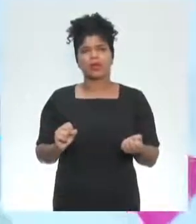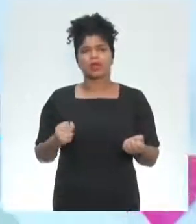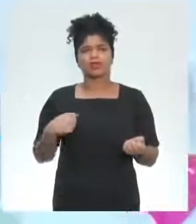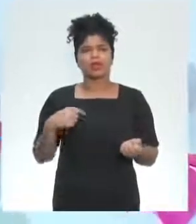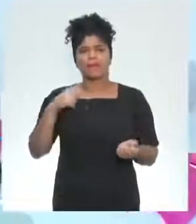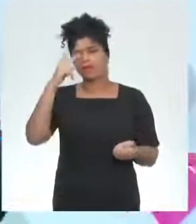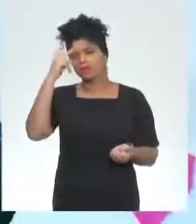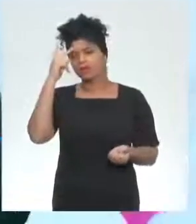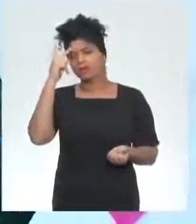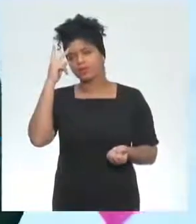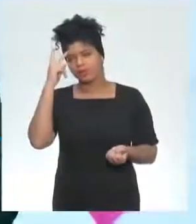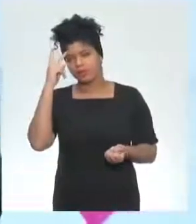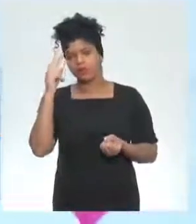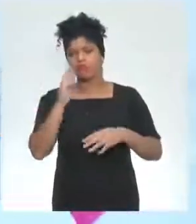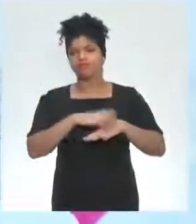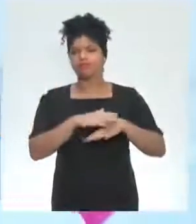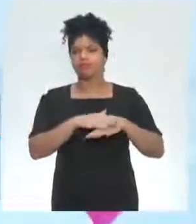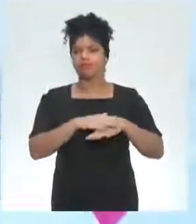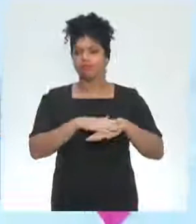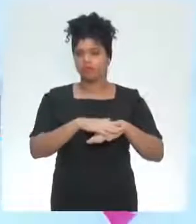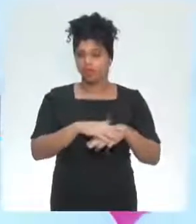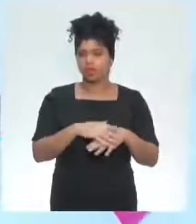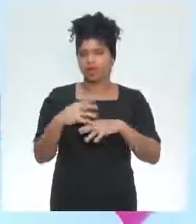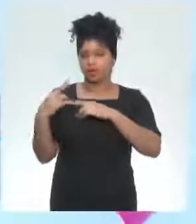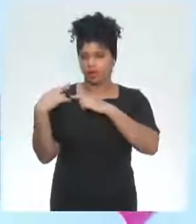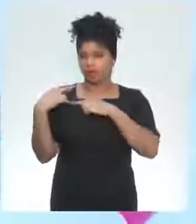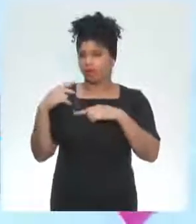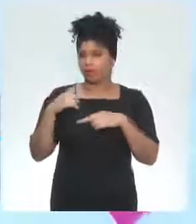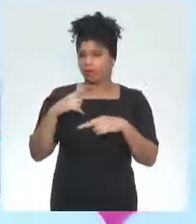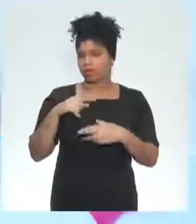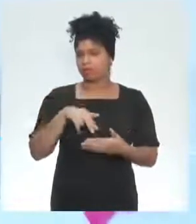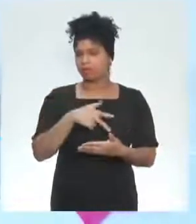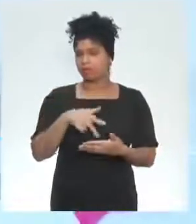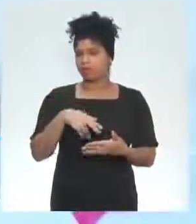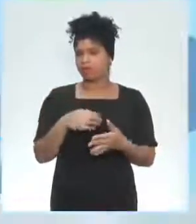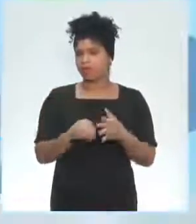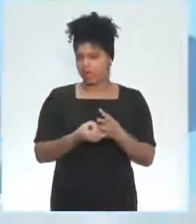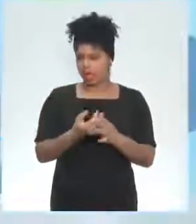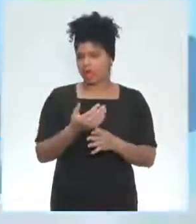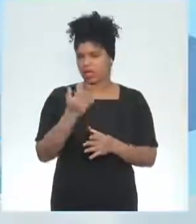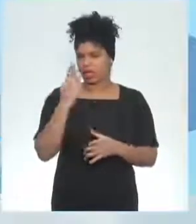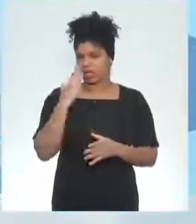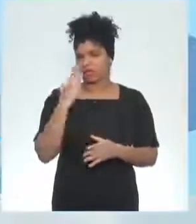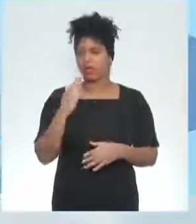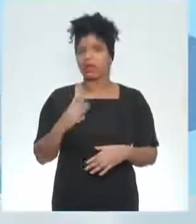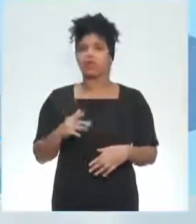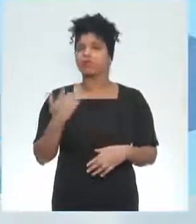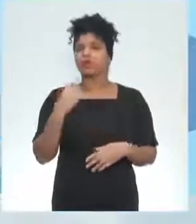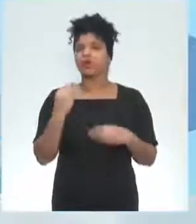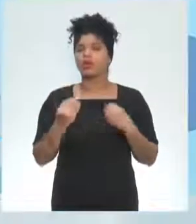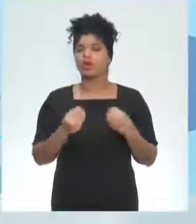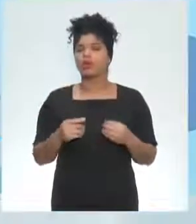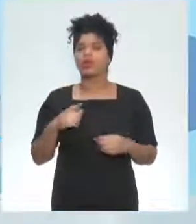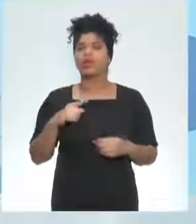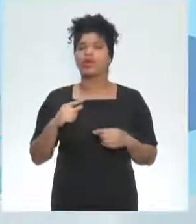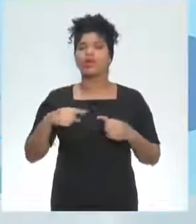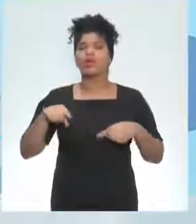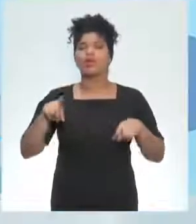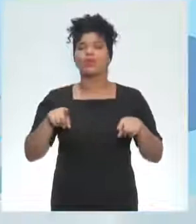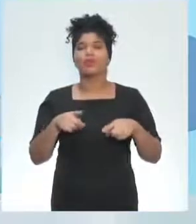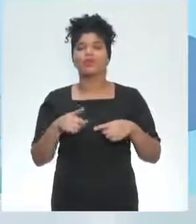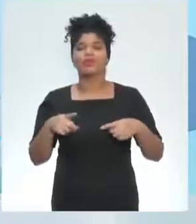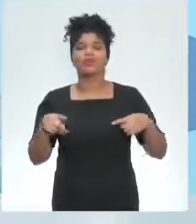coreógrafo escolhe, né, a melodia para um espetáculo, né, para uma coreografia. Geralmente vai ser uma melodia que vai ambientar